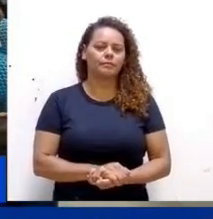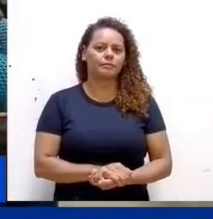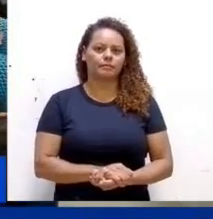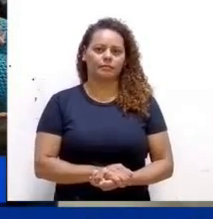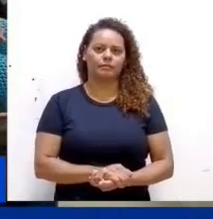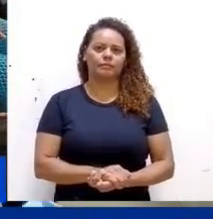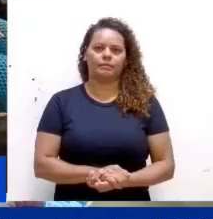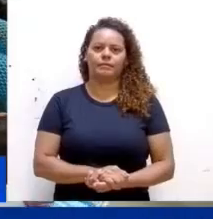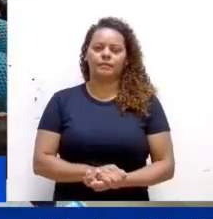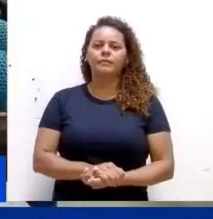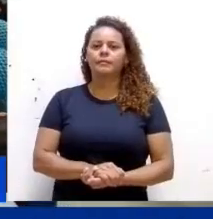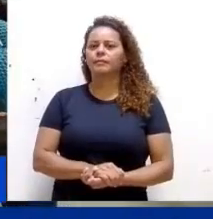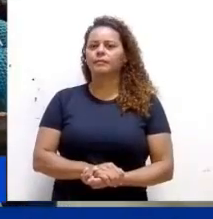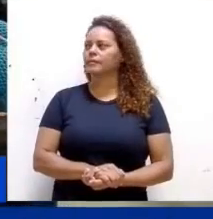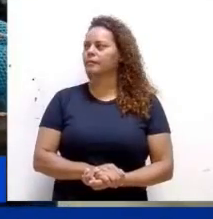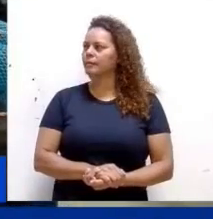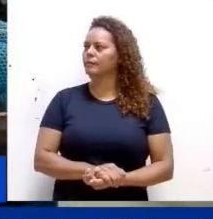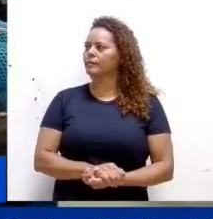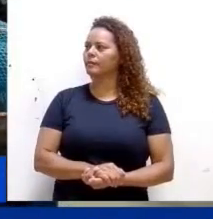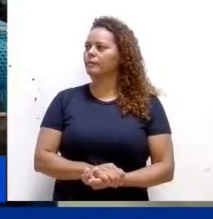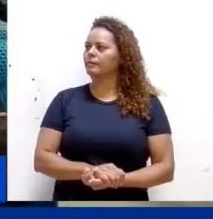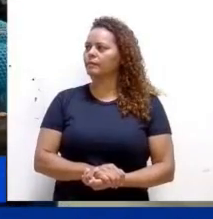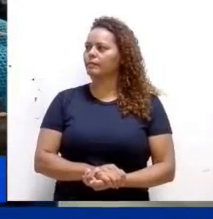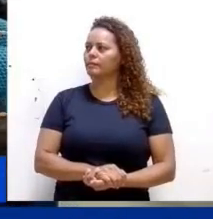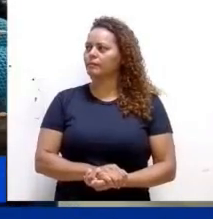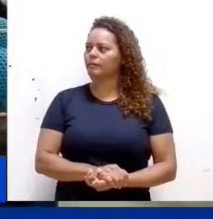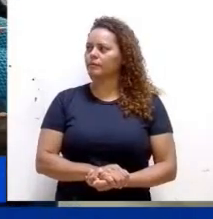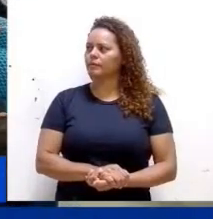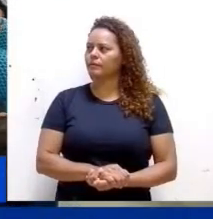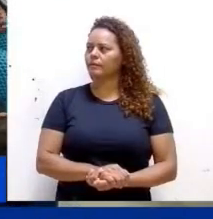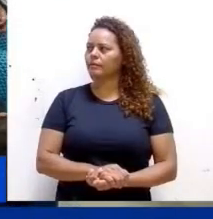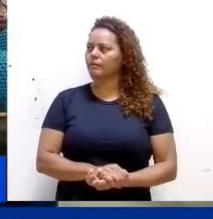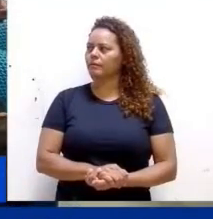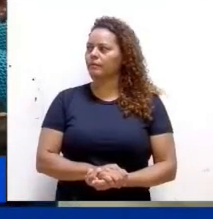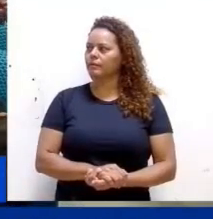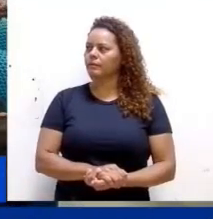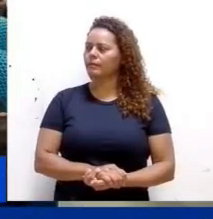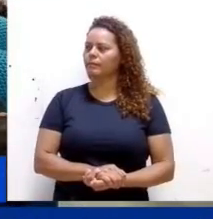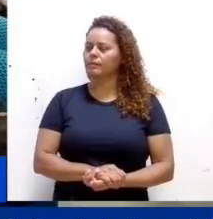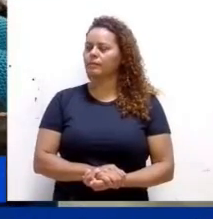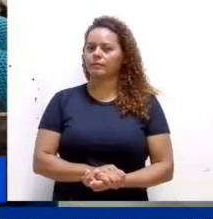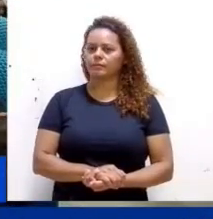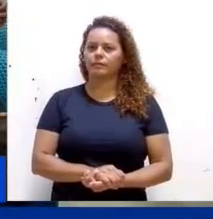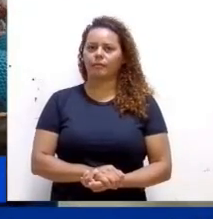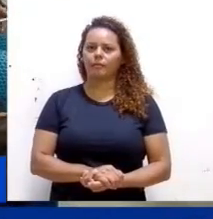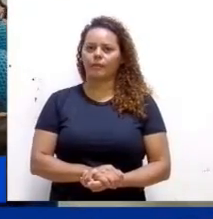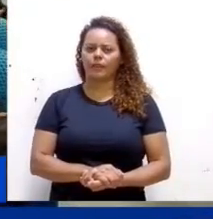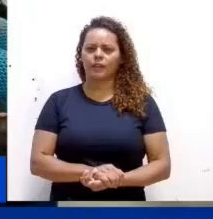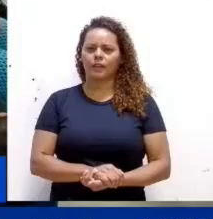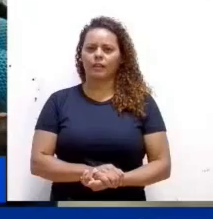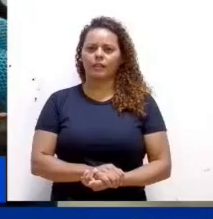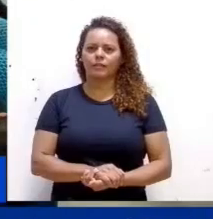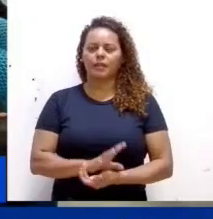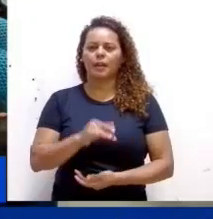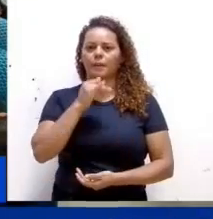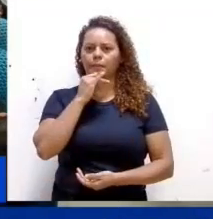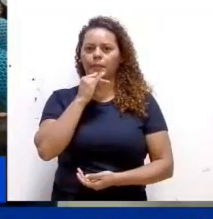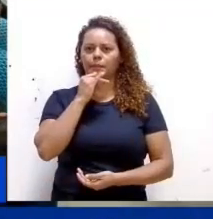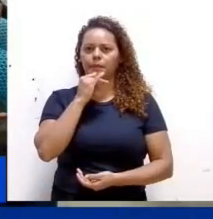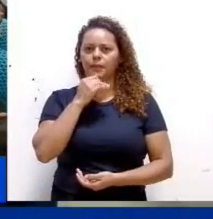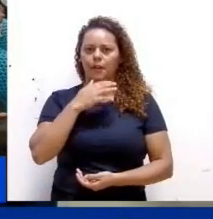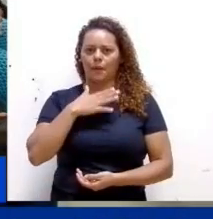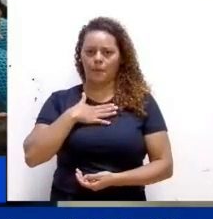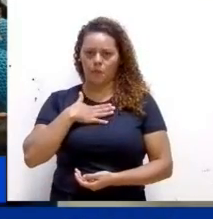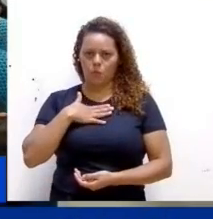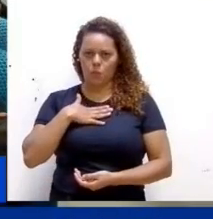na palestrante com os alunos. Não disse nada. Não, eu falei assim, o que é meu antes de